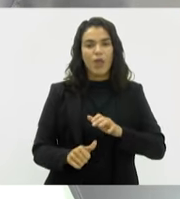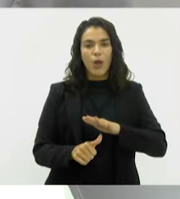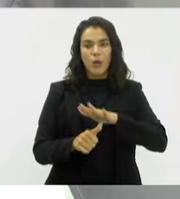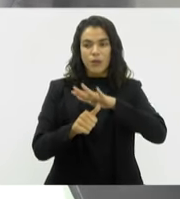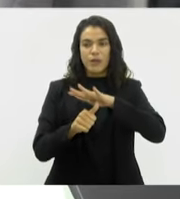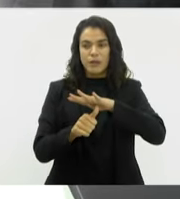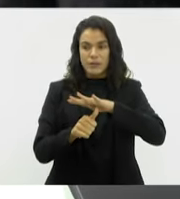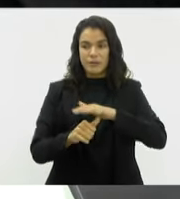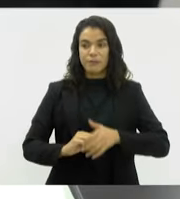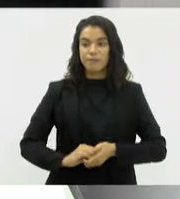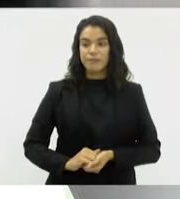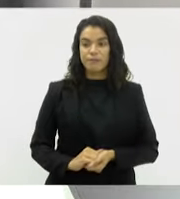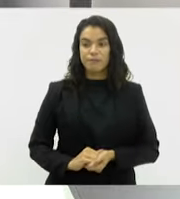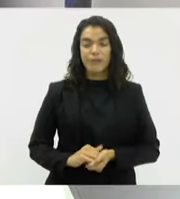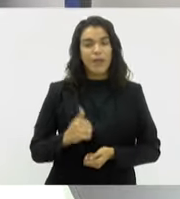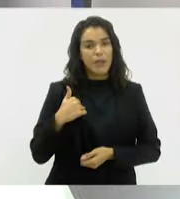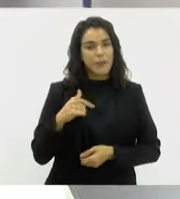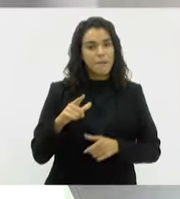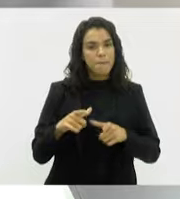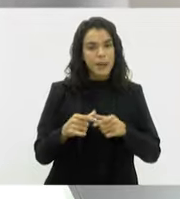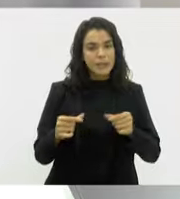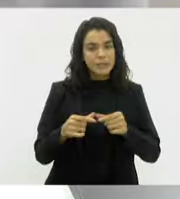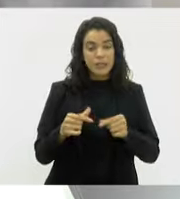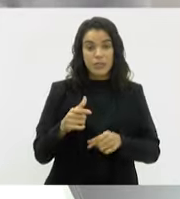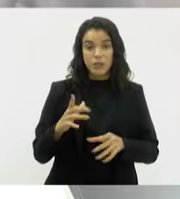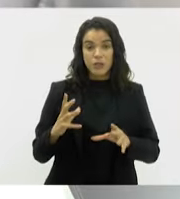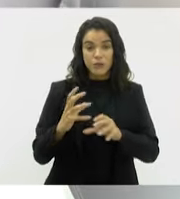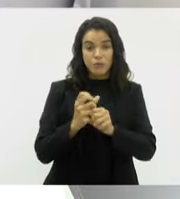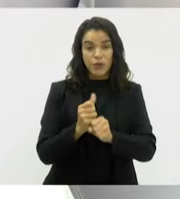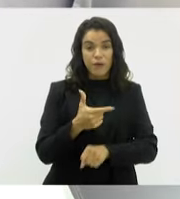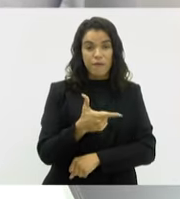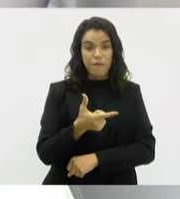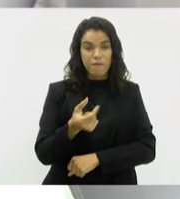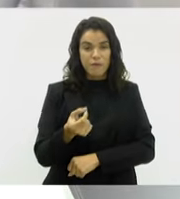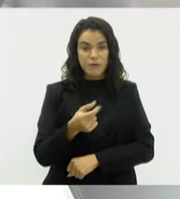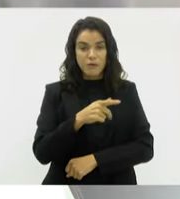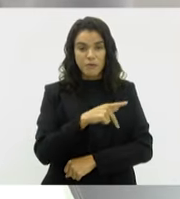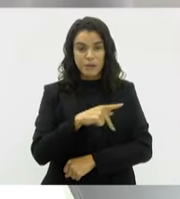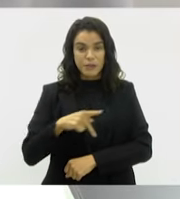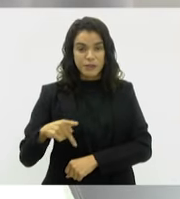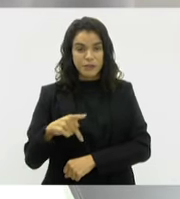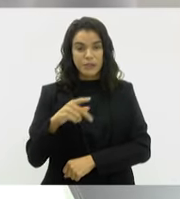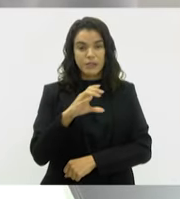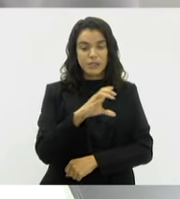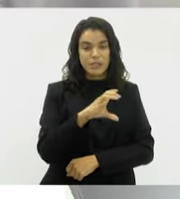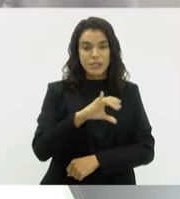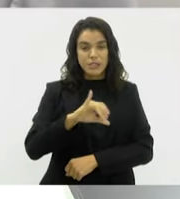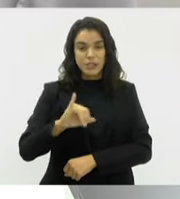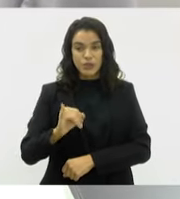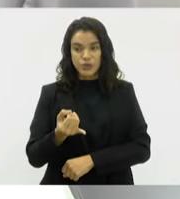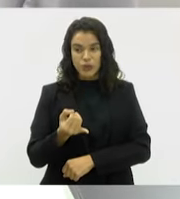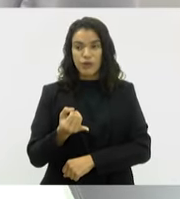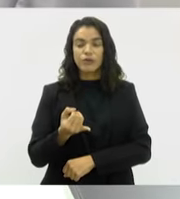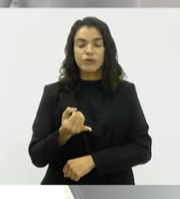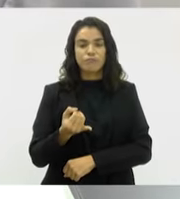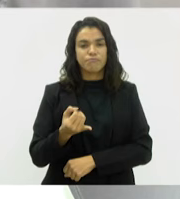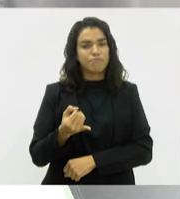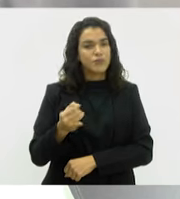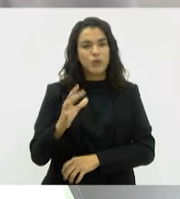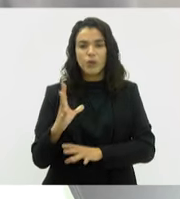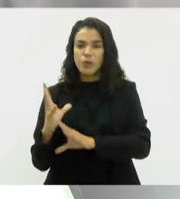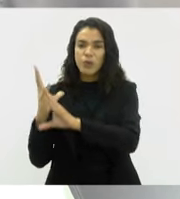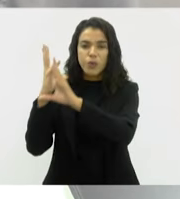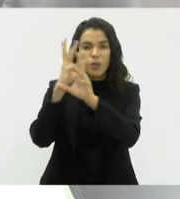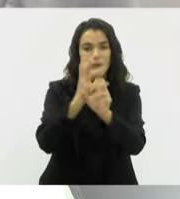movimento. Agora em Brasília tinham 20 presidentes de CCJs, de assembleias espalhadas pelo